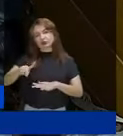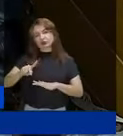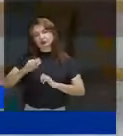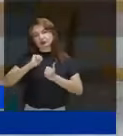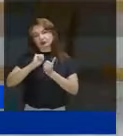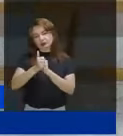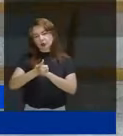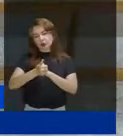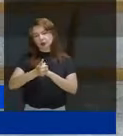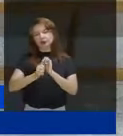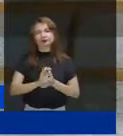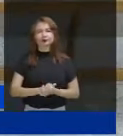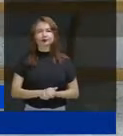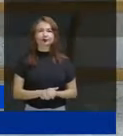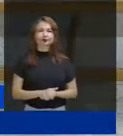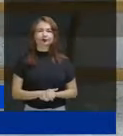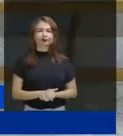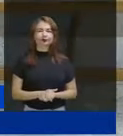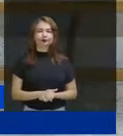Excelência.